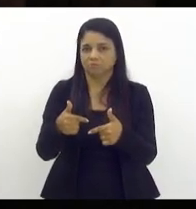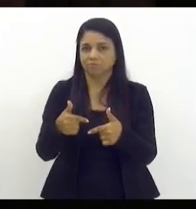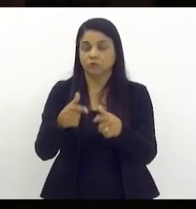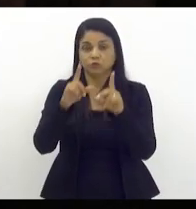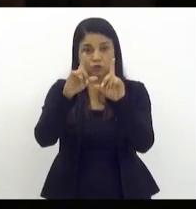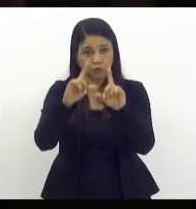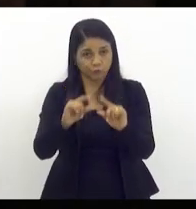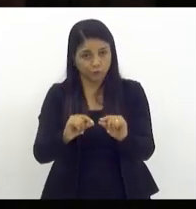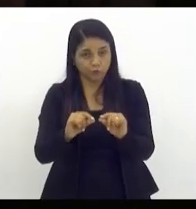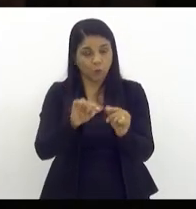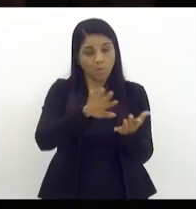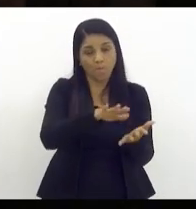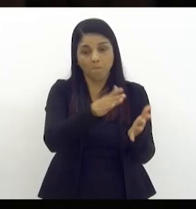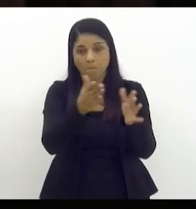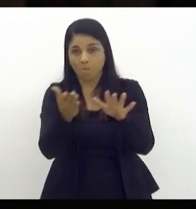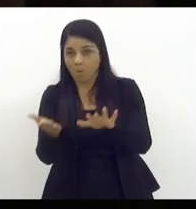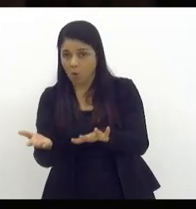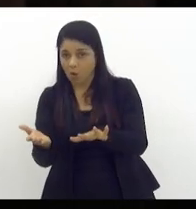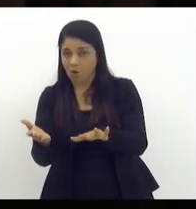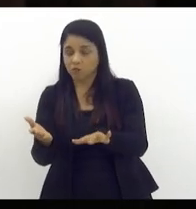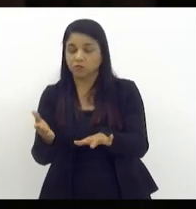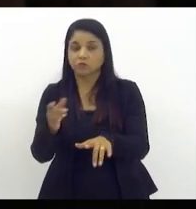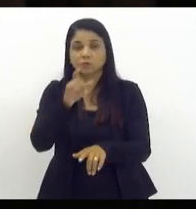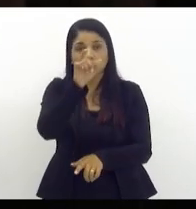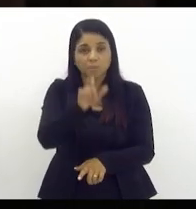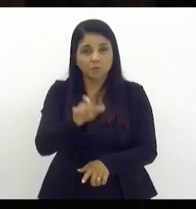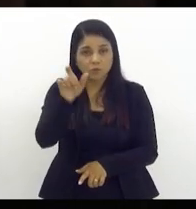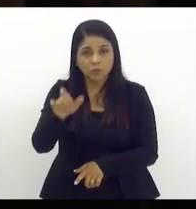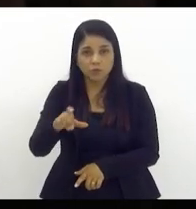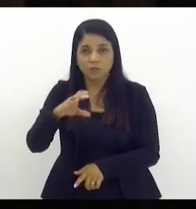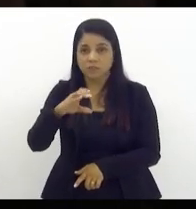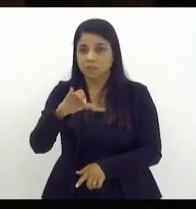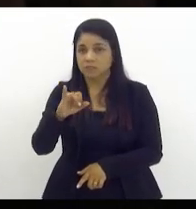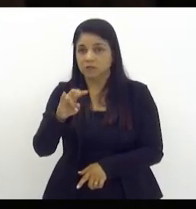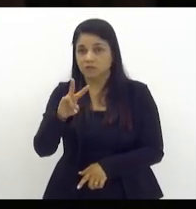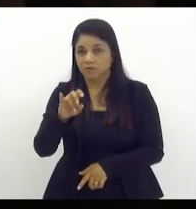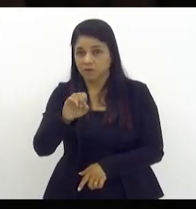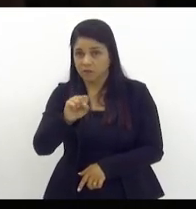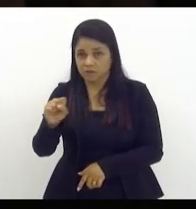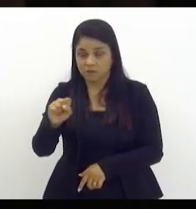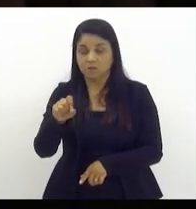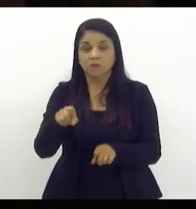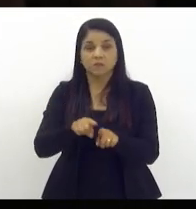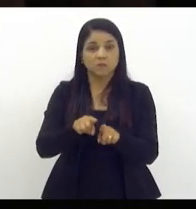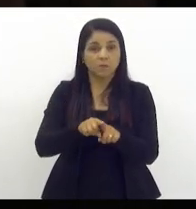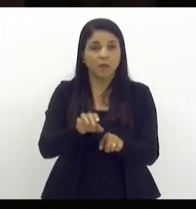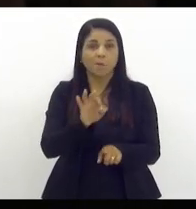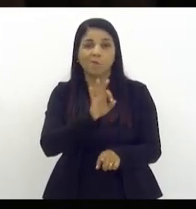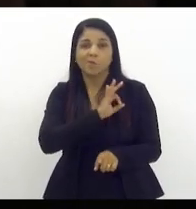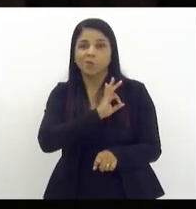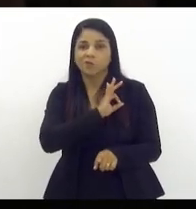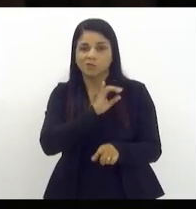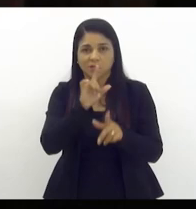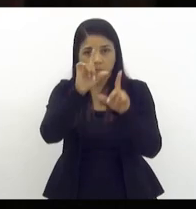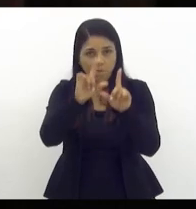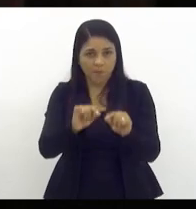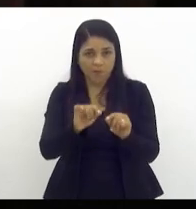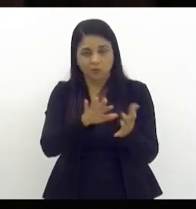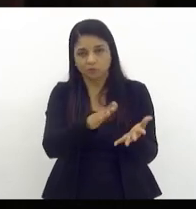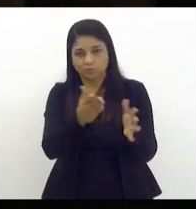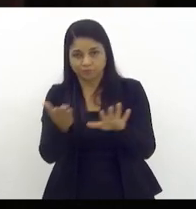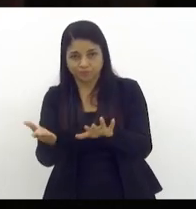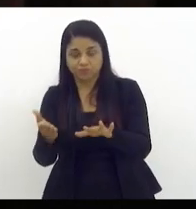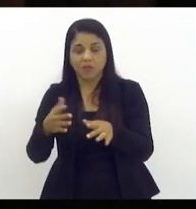reduzindo mortes de civis e de policiais e aumentando a apreensão de armas, a prisão